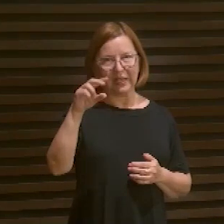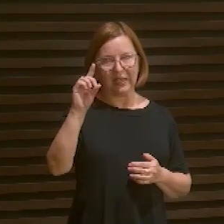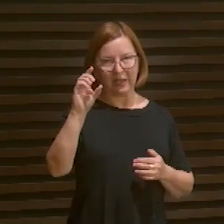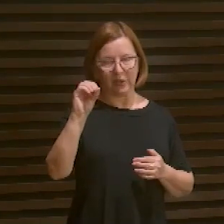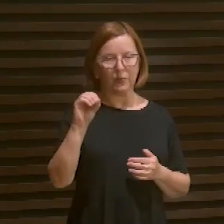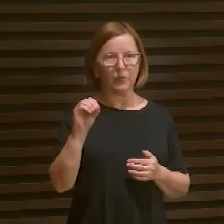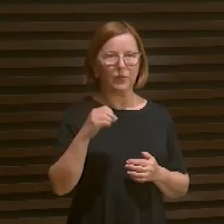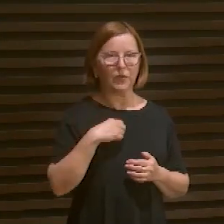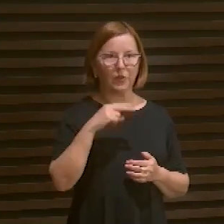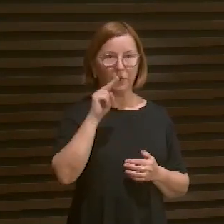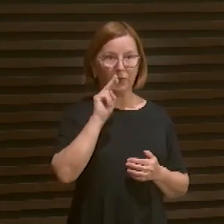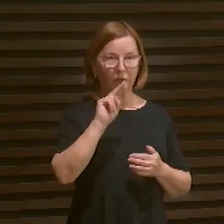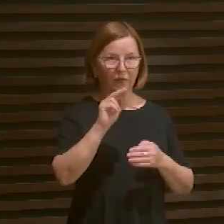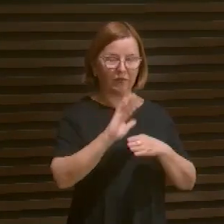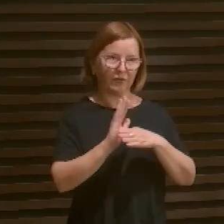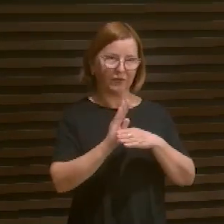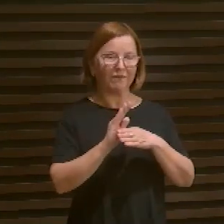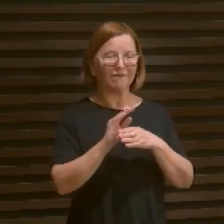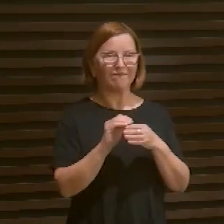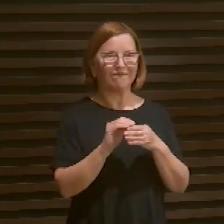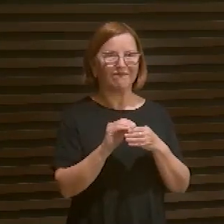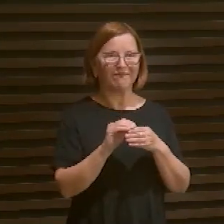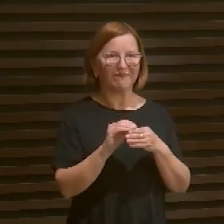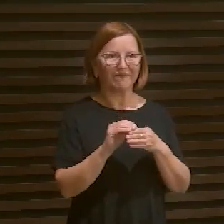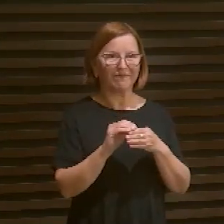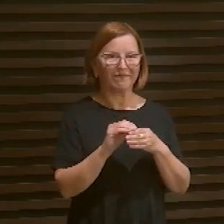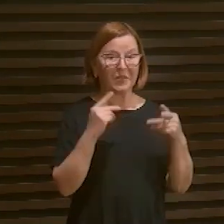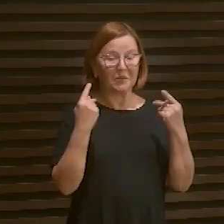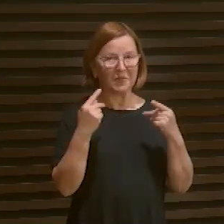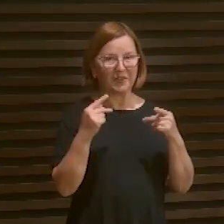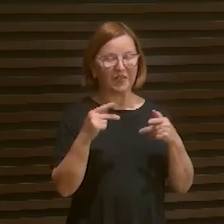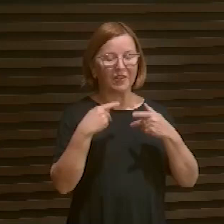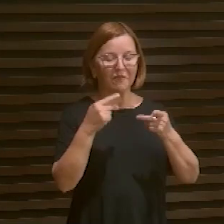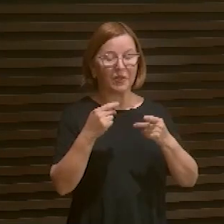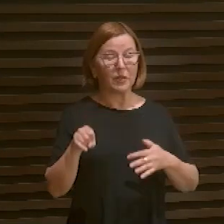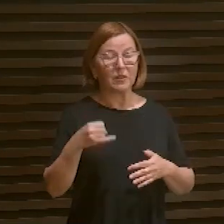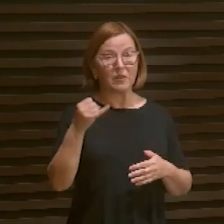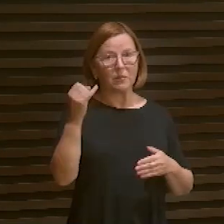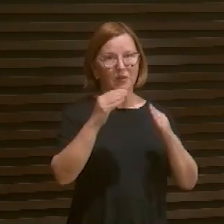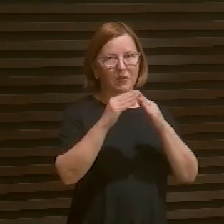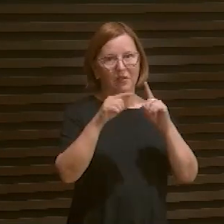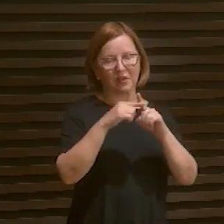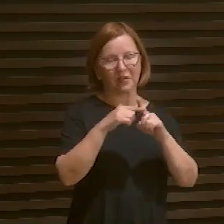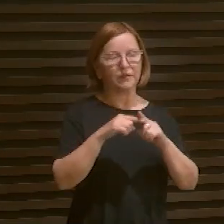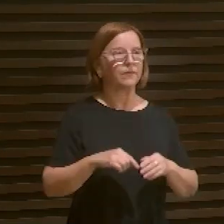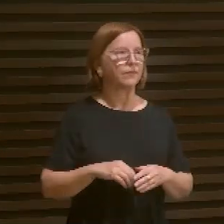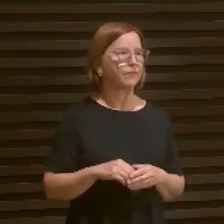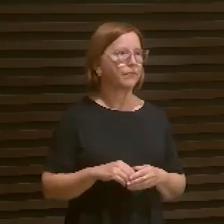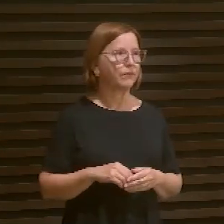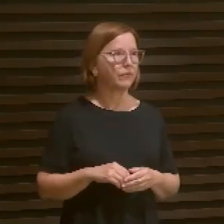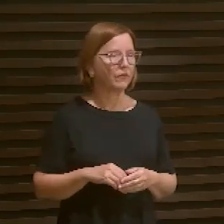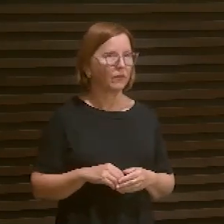preciosa, quando ele tratou exatamente da importância que tem a igreja. A igreja não é um